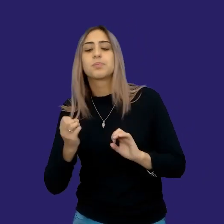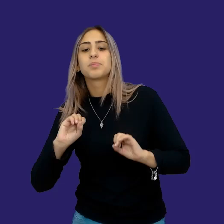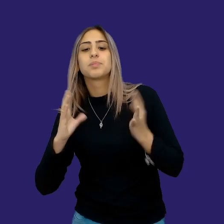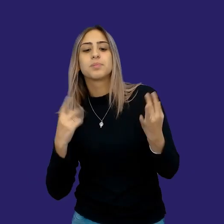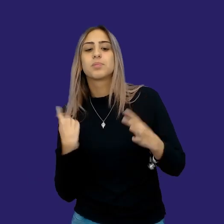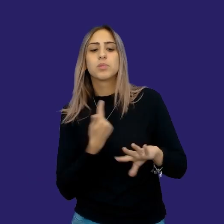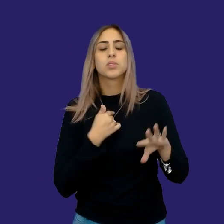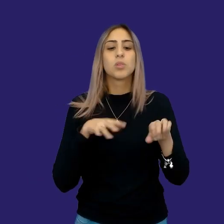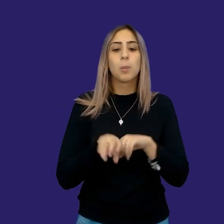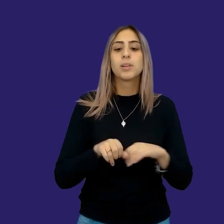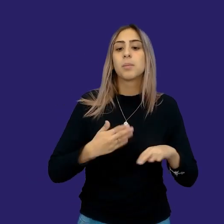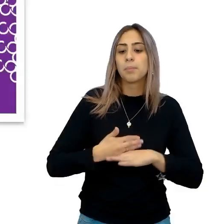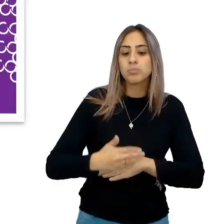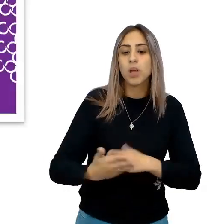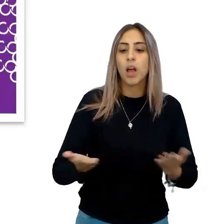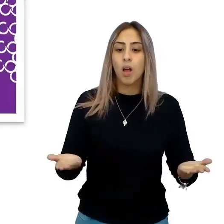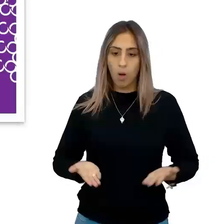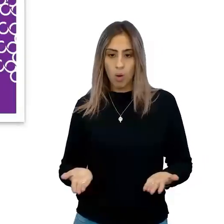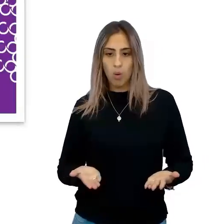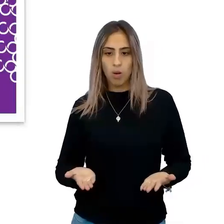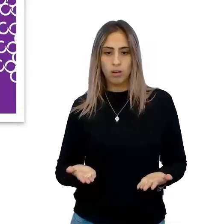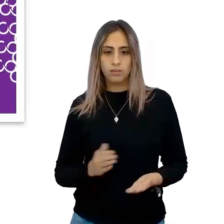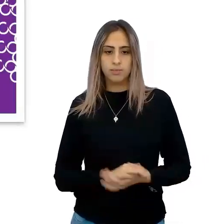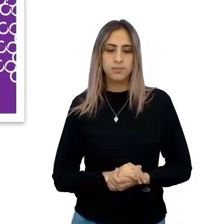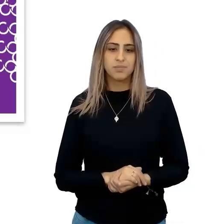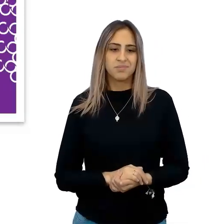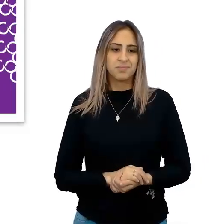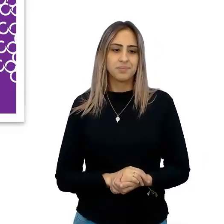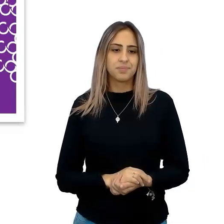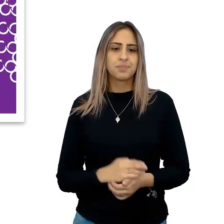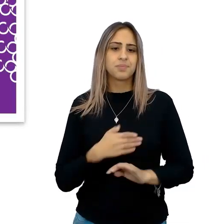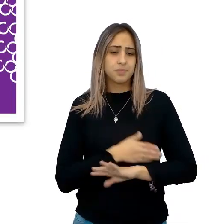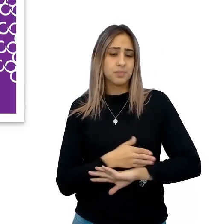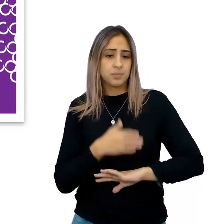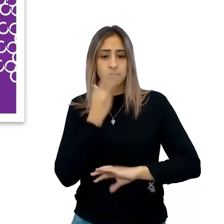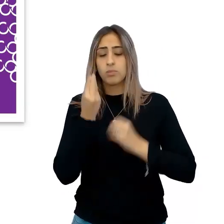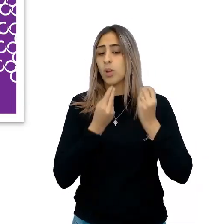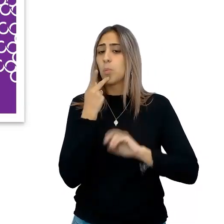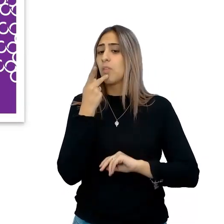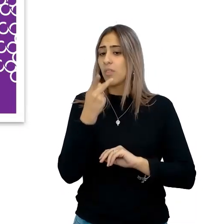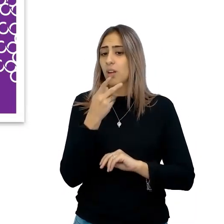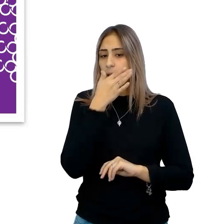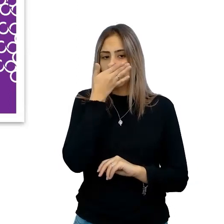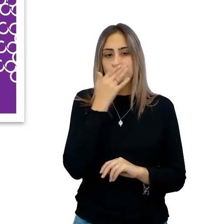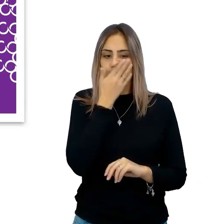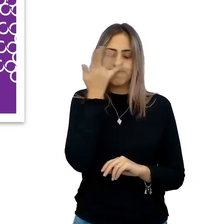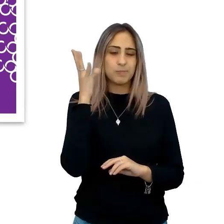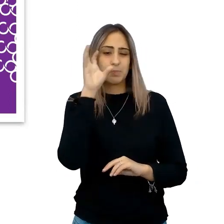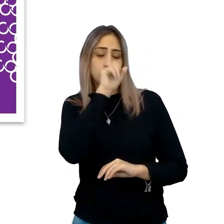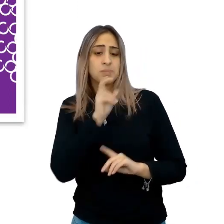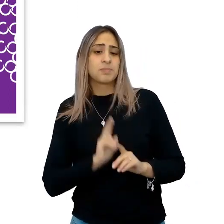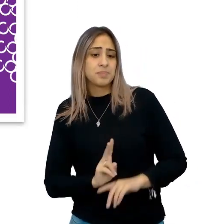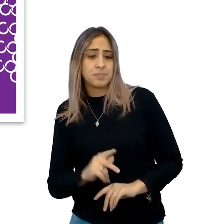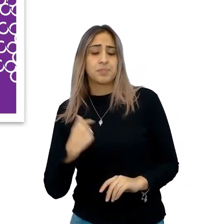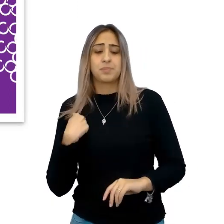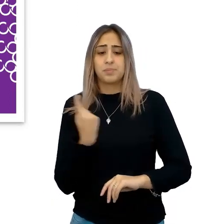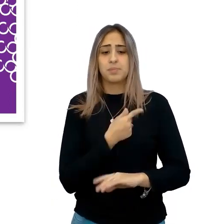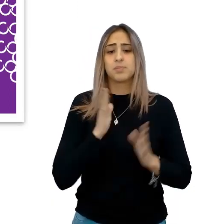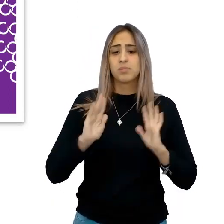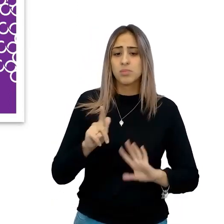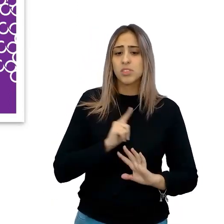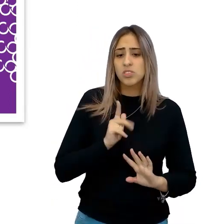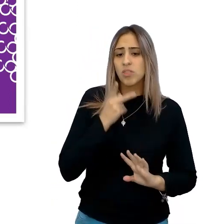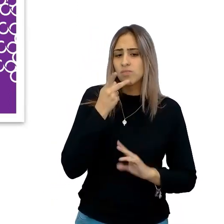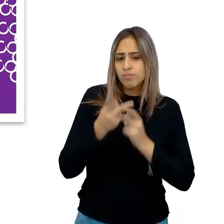nossas formações a partir de agora. Para começar, né, não tem como não comentar sobre o Aprender Sempre. Então, a gente já